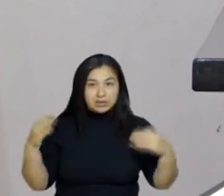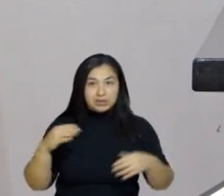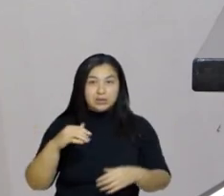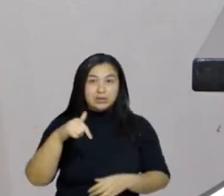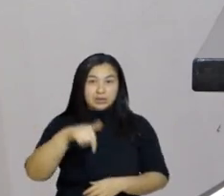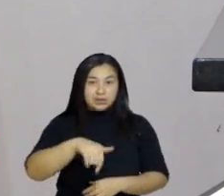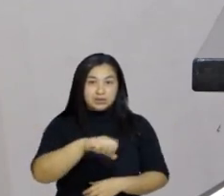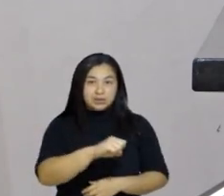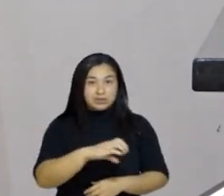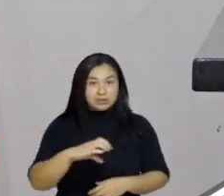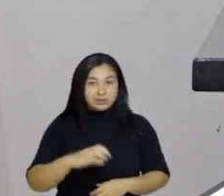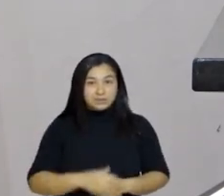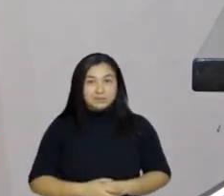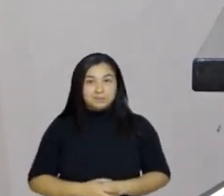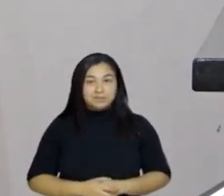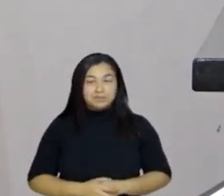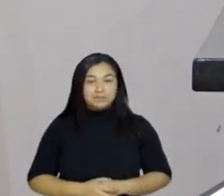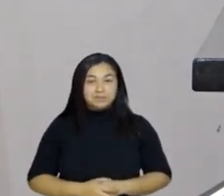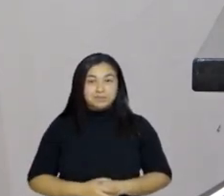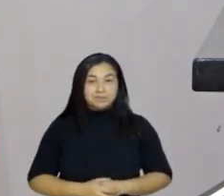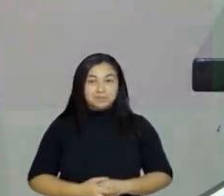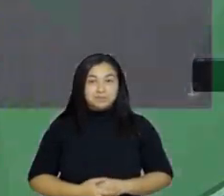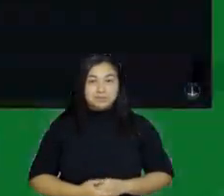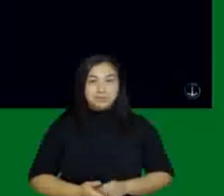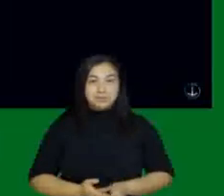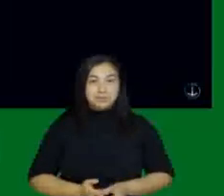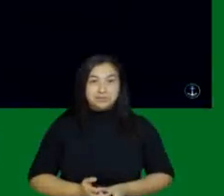deputado. Por favor.